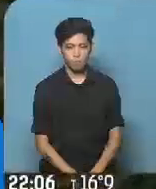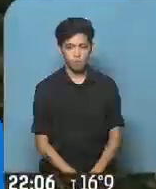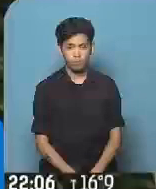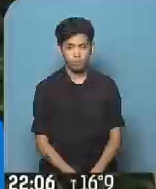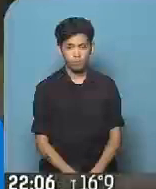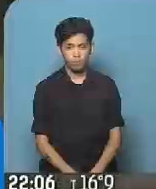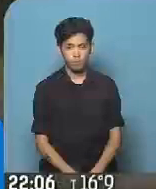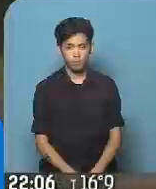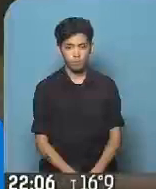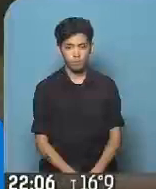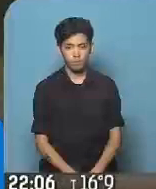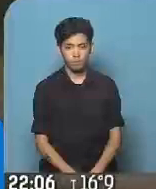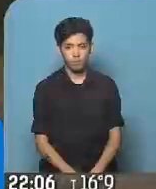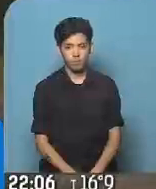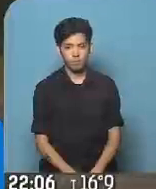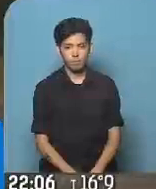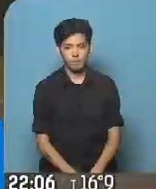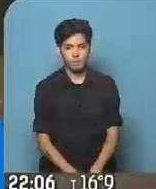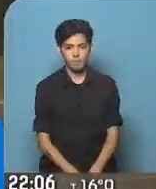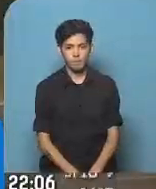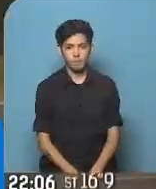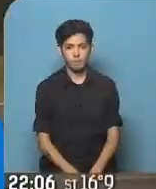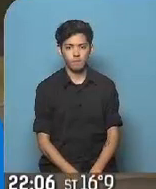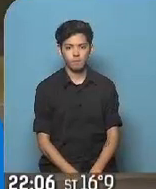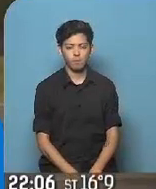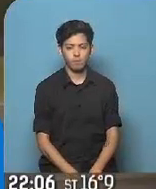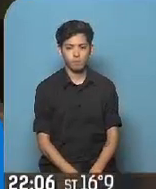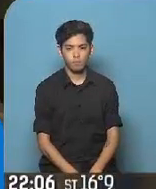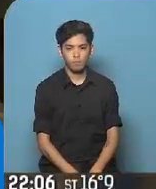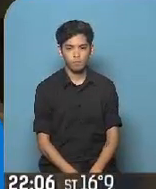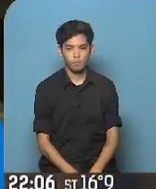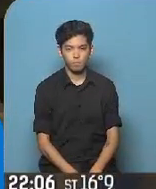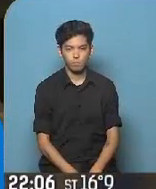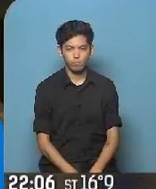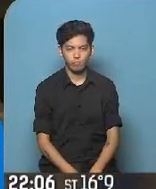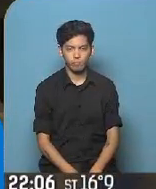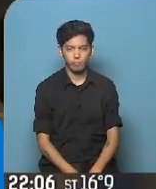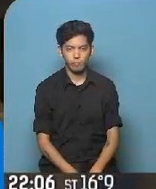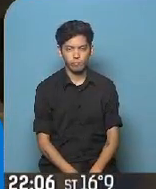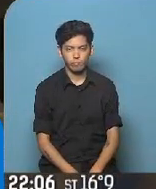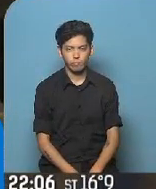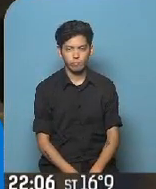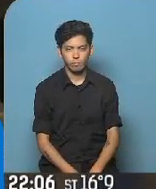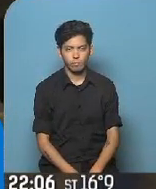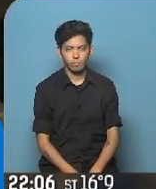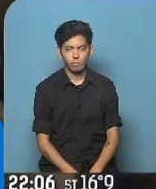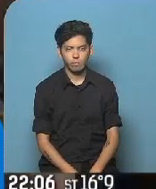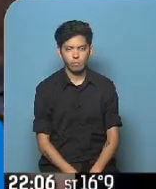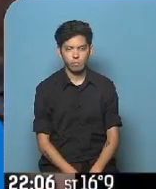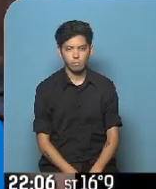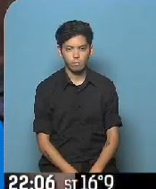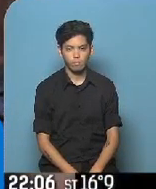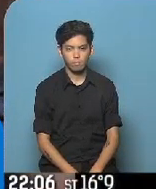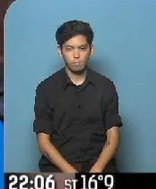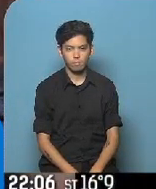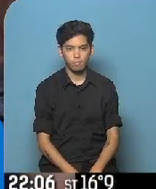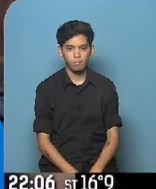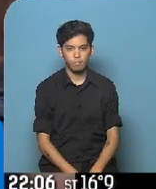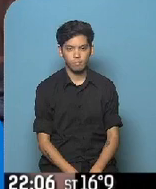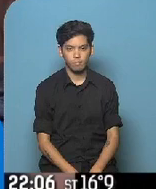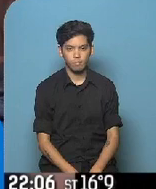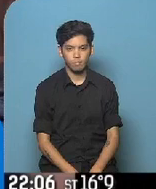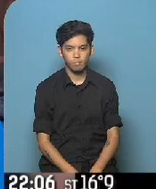bem, mais uma vez, bem-humorado, rindo, dando sinal de positivo. Ele vai lá pro Einstein por decisão aí dos médicos, catar a cara da